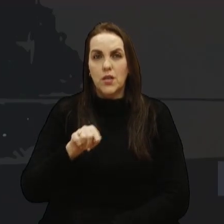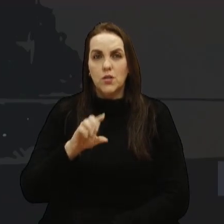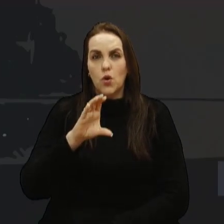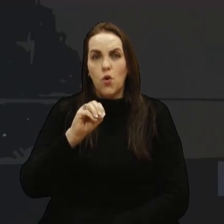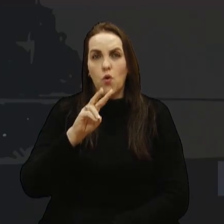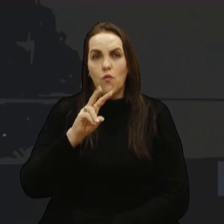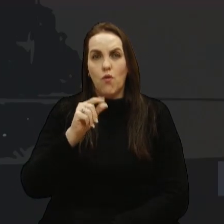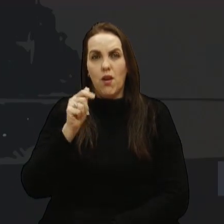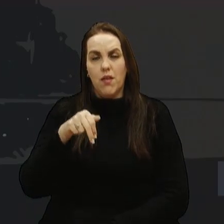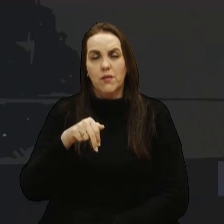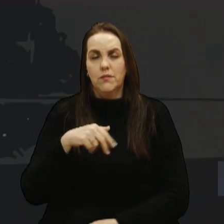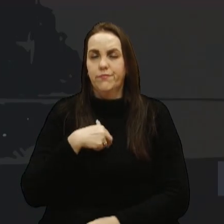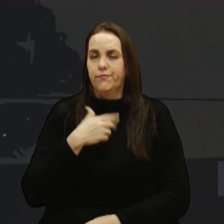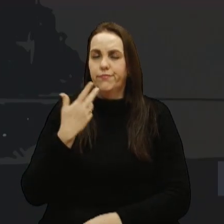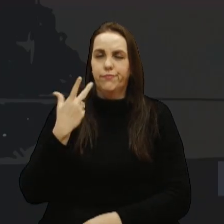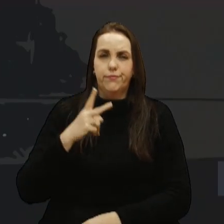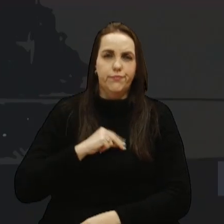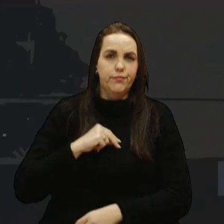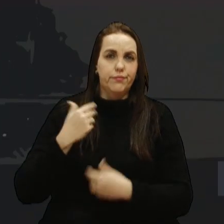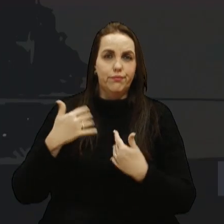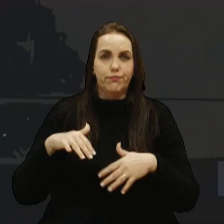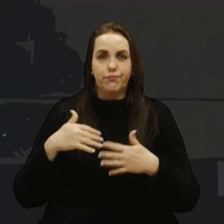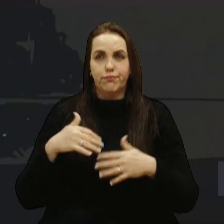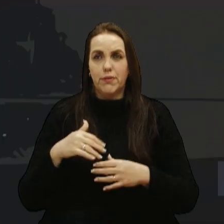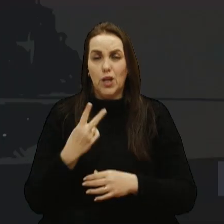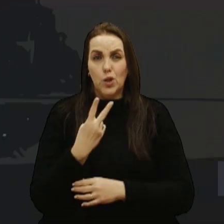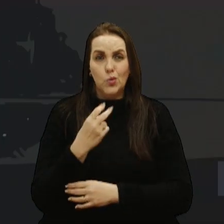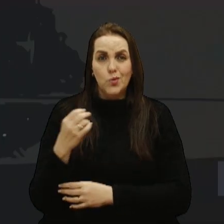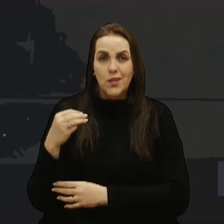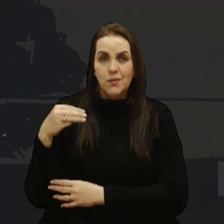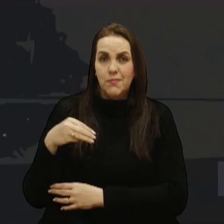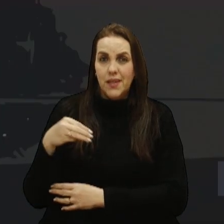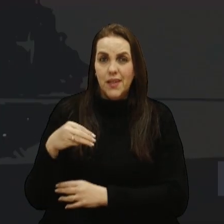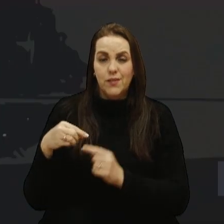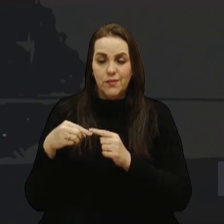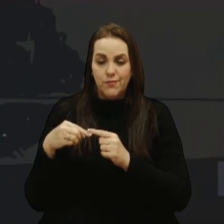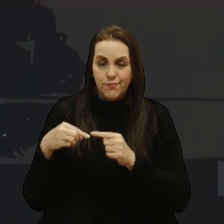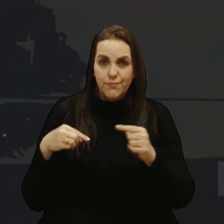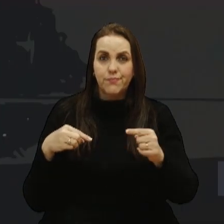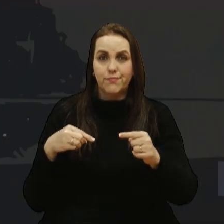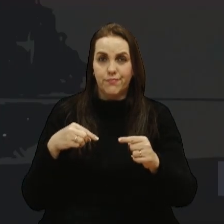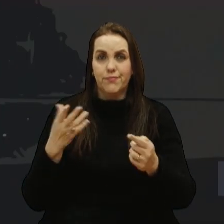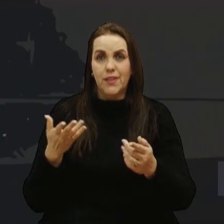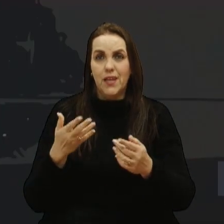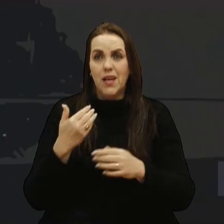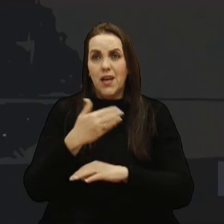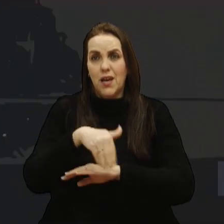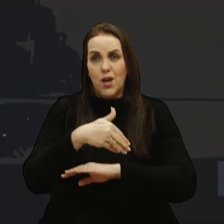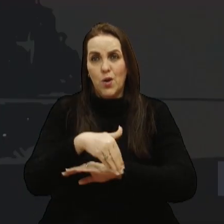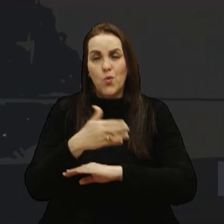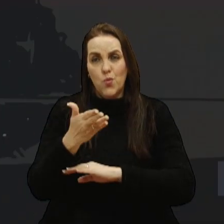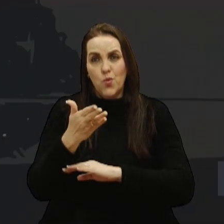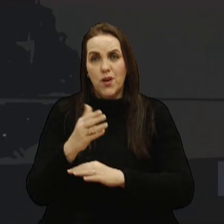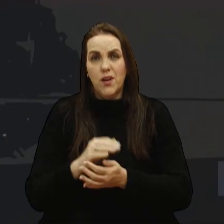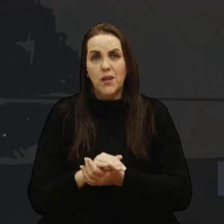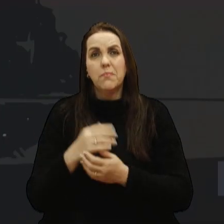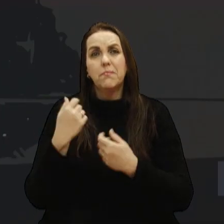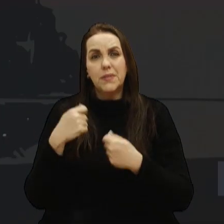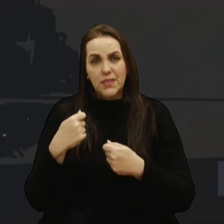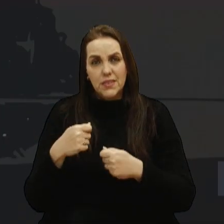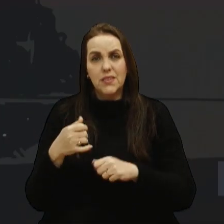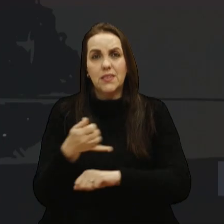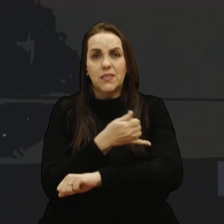metros, um pouco mais. E aí liga o Tijucas. Essa rua precisa